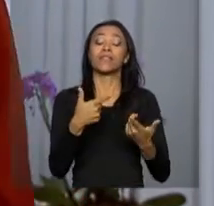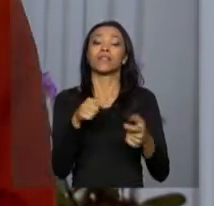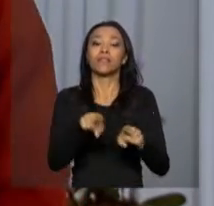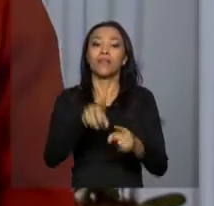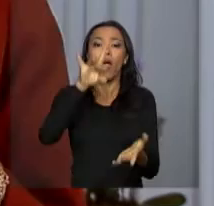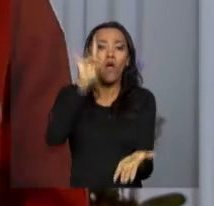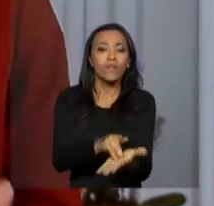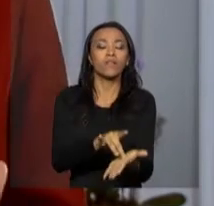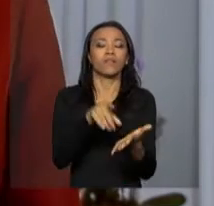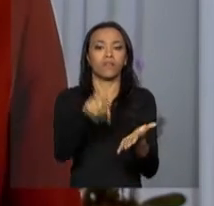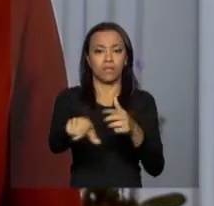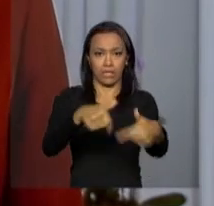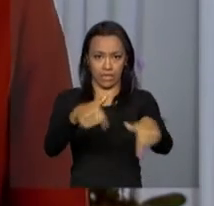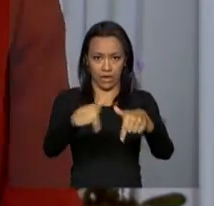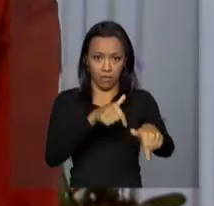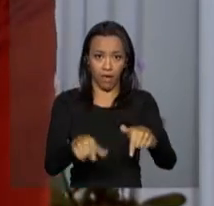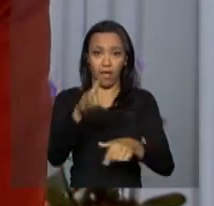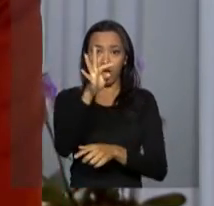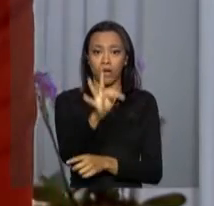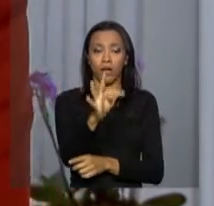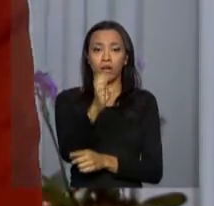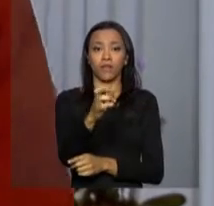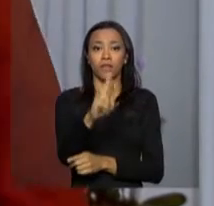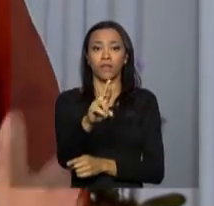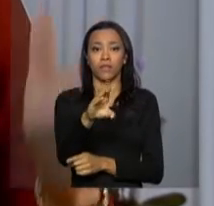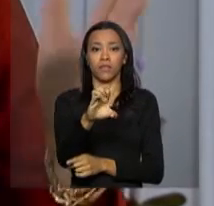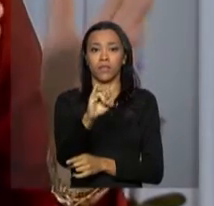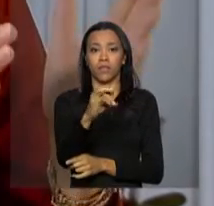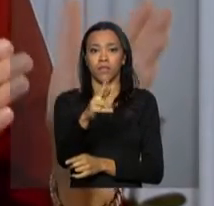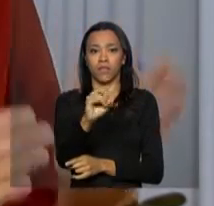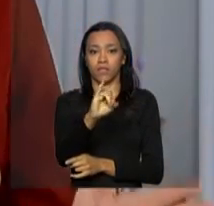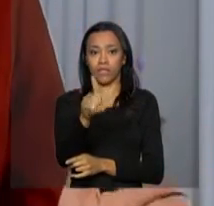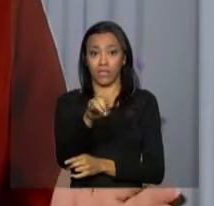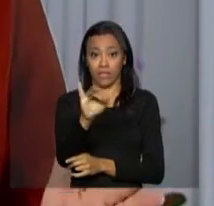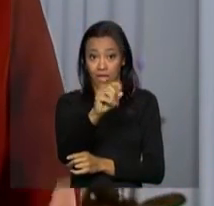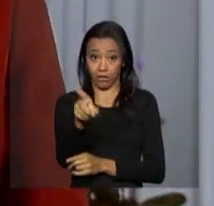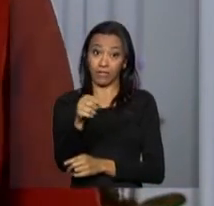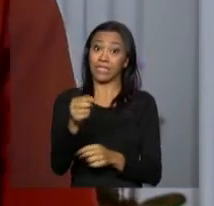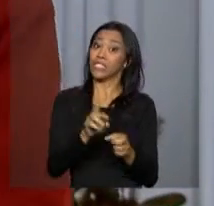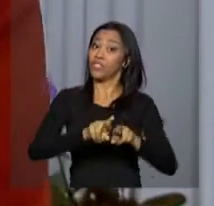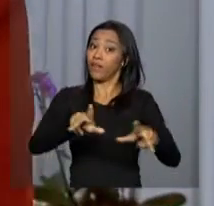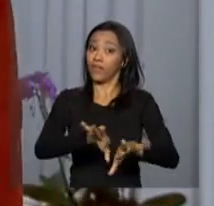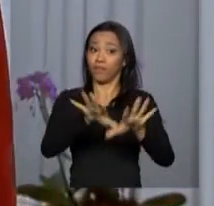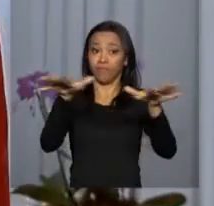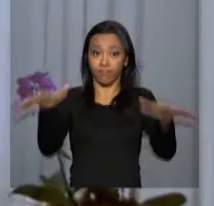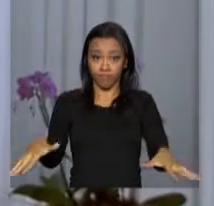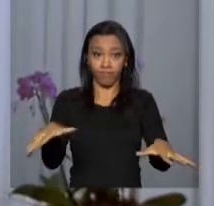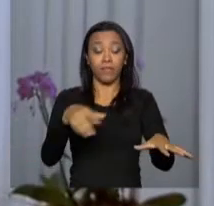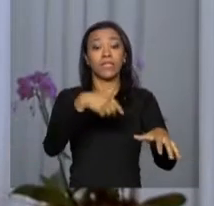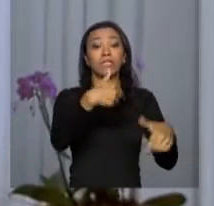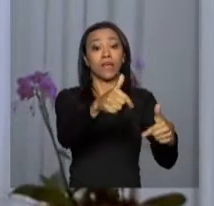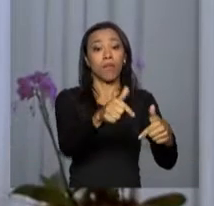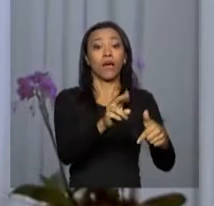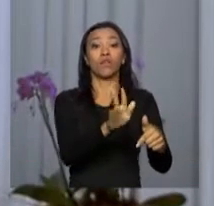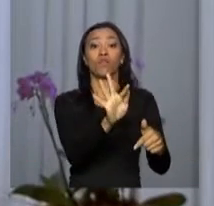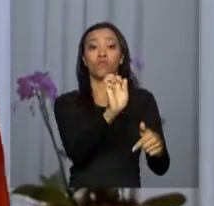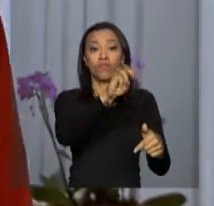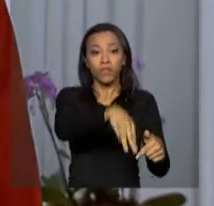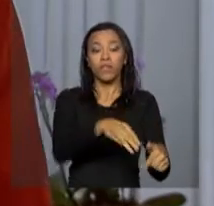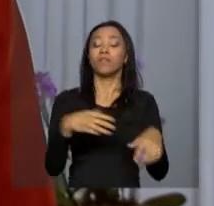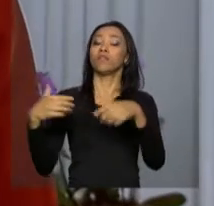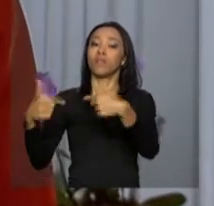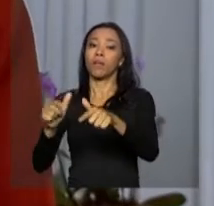porém, ela precisa manter a diferenciação entre atividades fins e meio nos vários